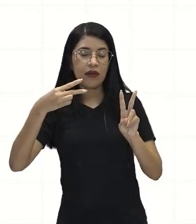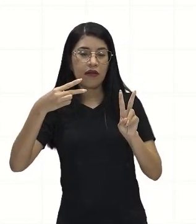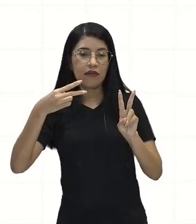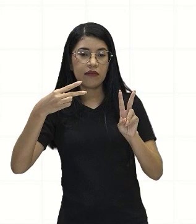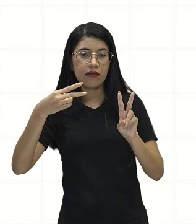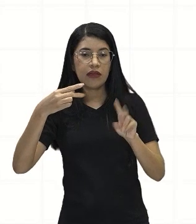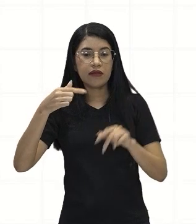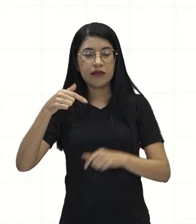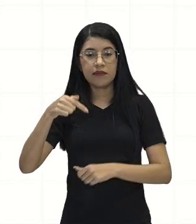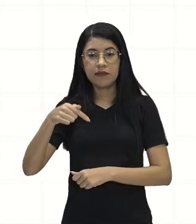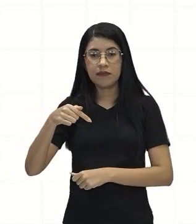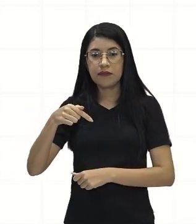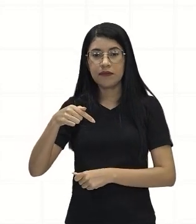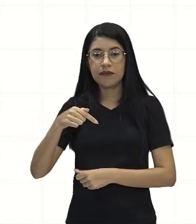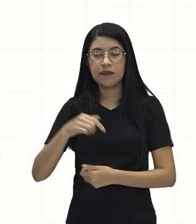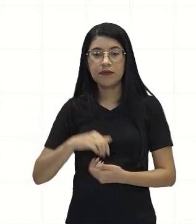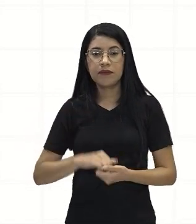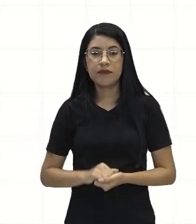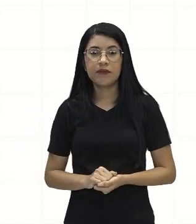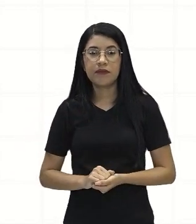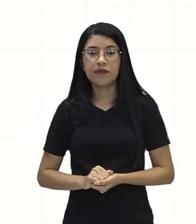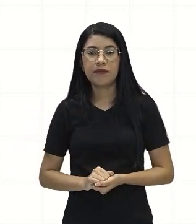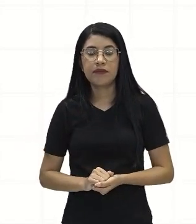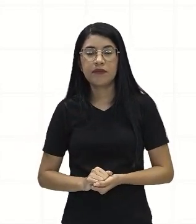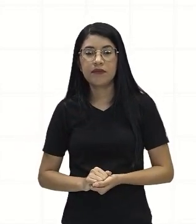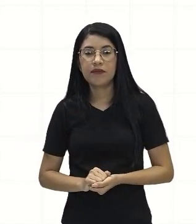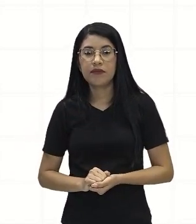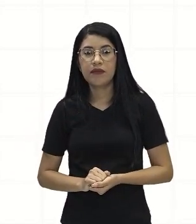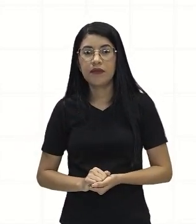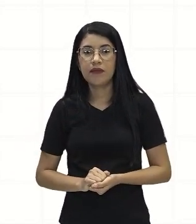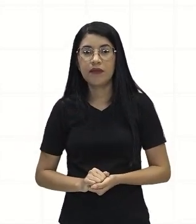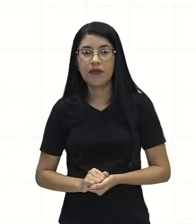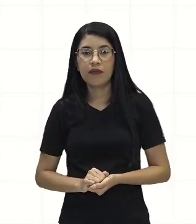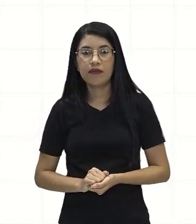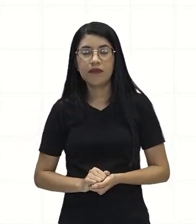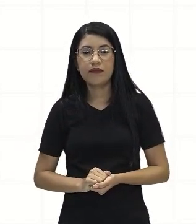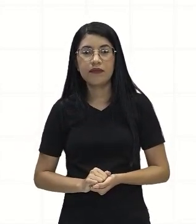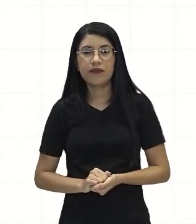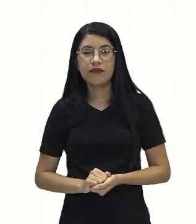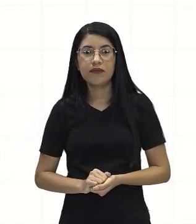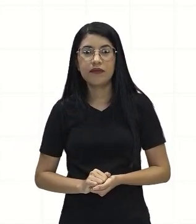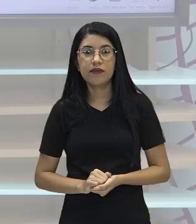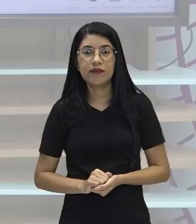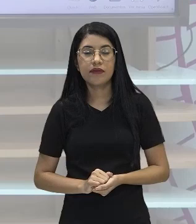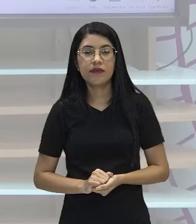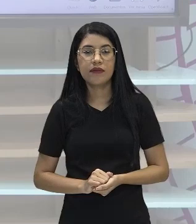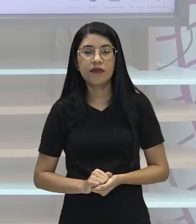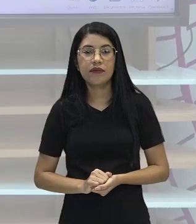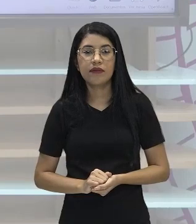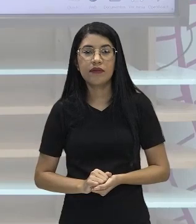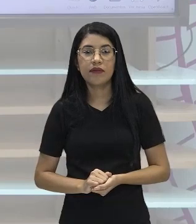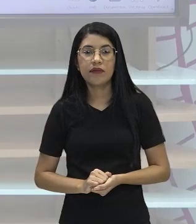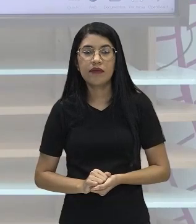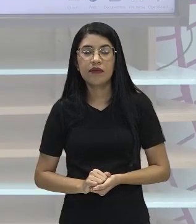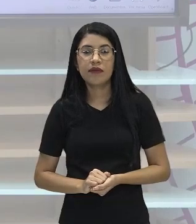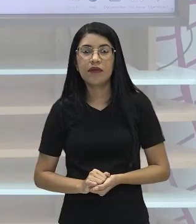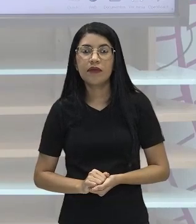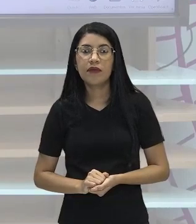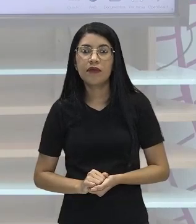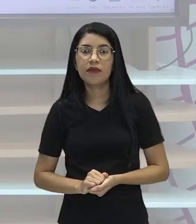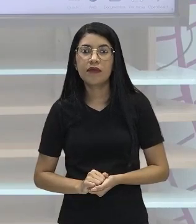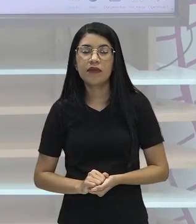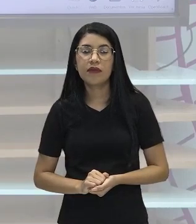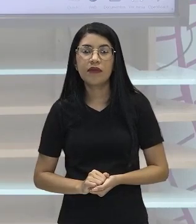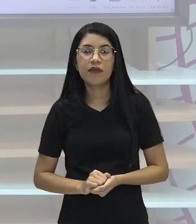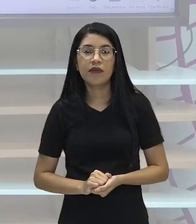me dar 7 elevado a 1, que vai me dar 7. Também você pode recorrer